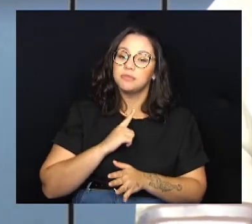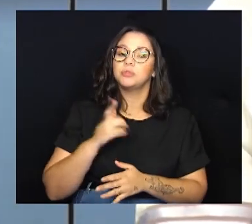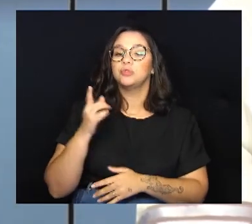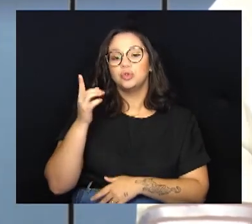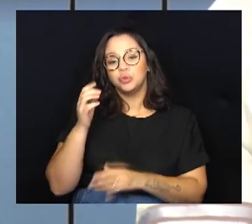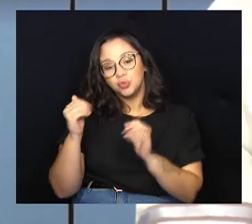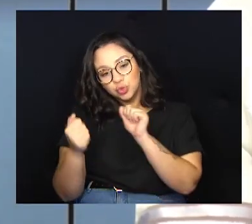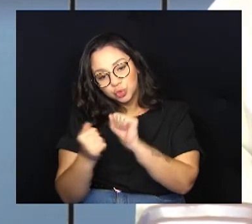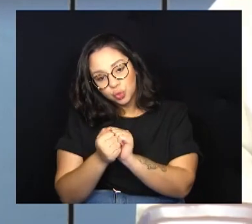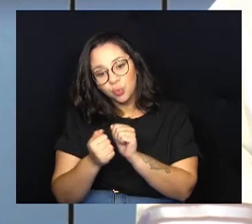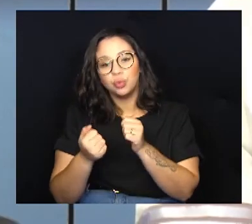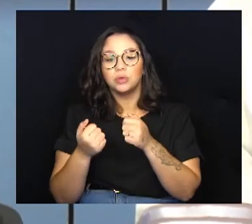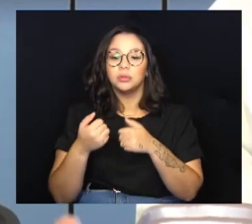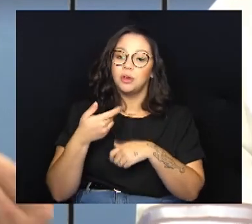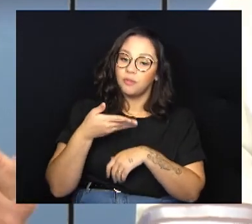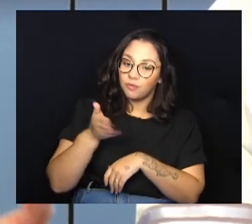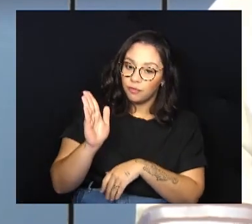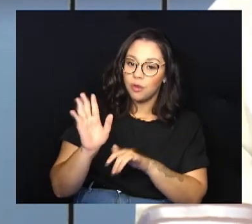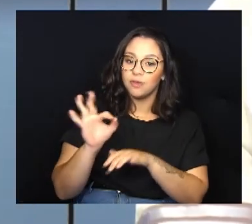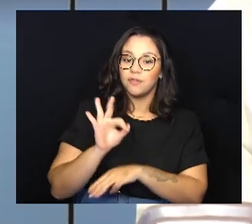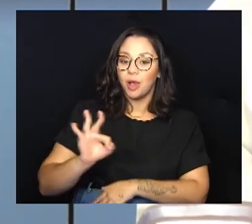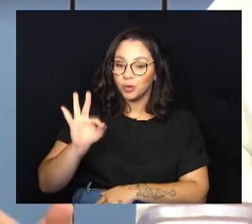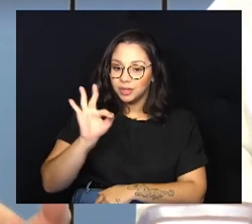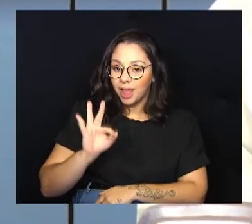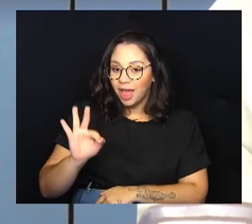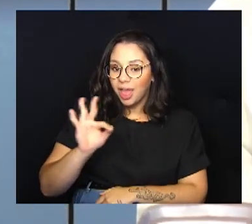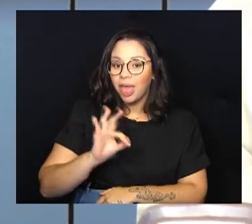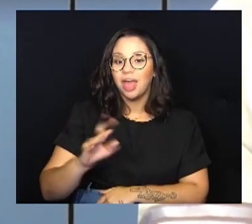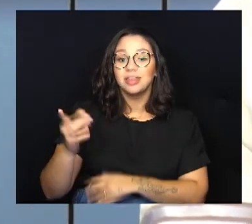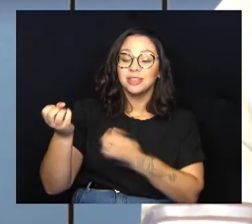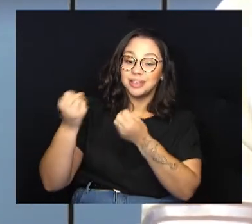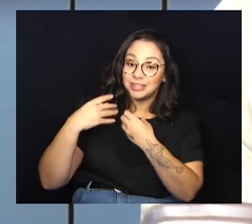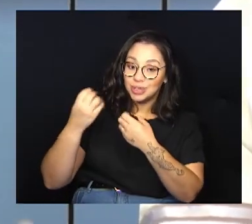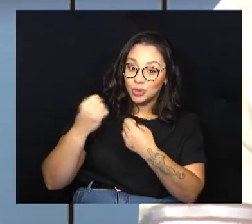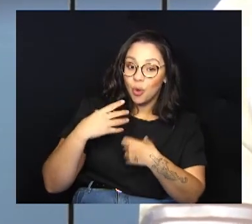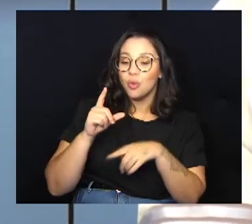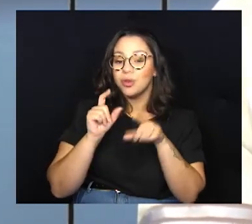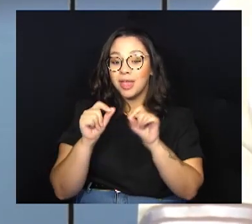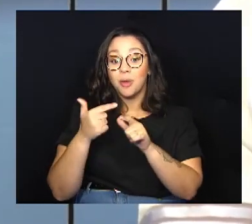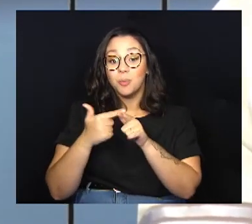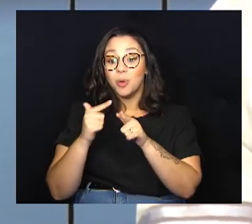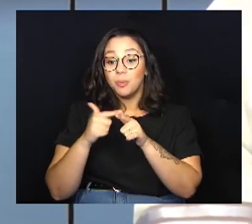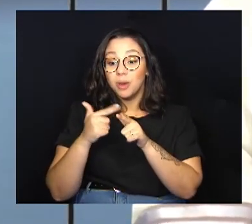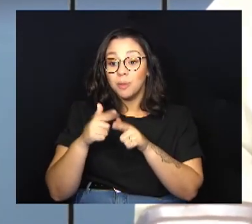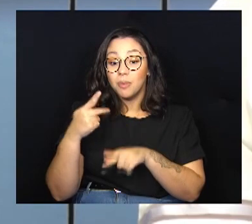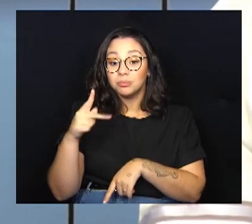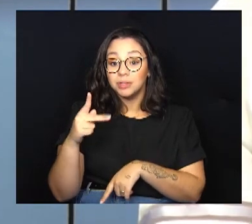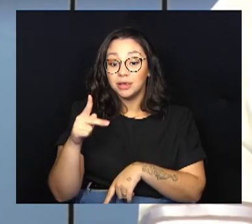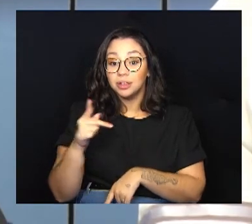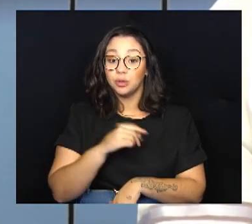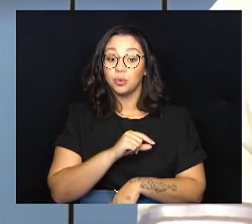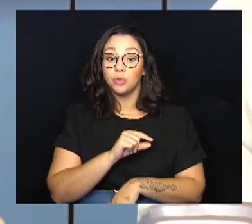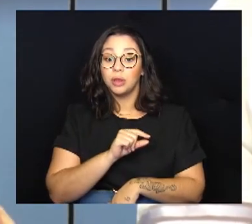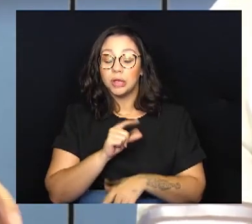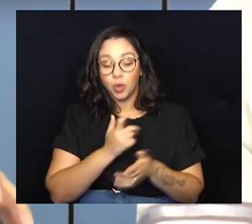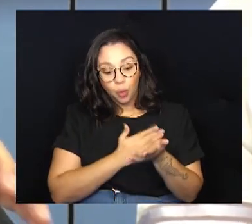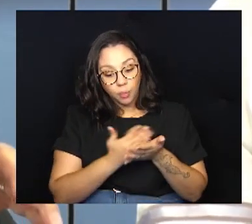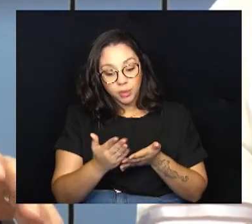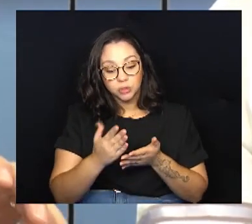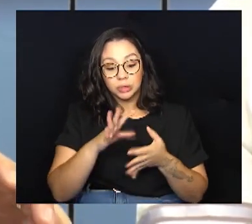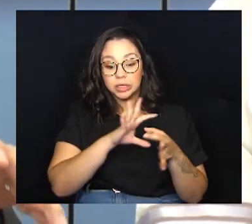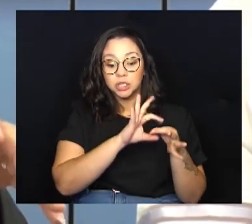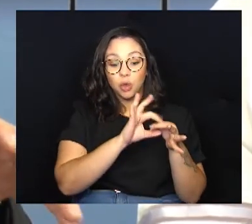Carlos, Marilda, que vem desenvolvendo aí um excelente trabalho lá na Coordenadoria de Política de Prevenção às Drogas. Então estou muito